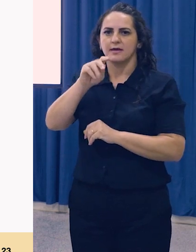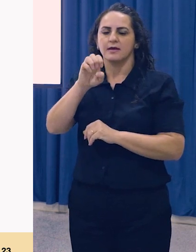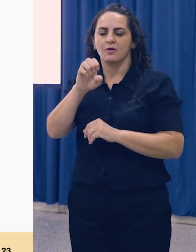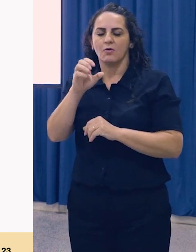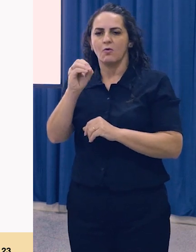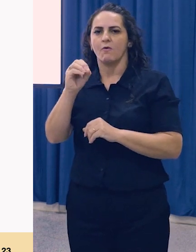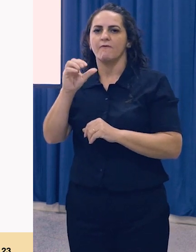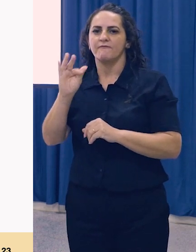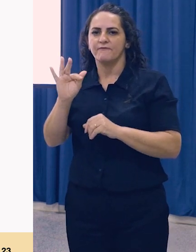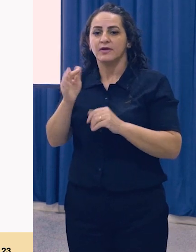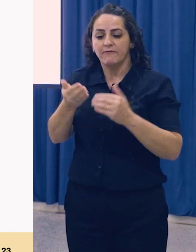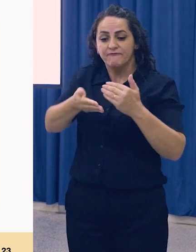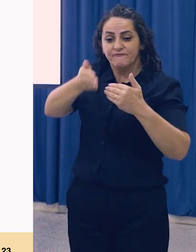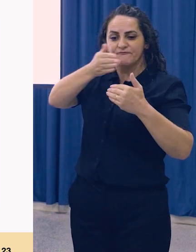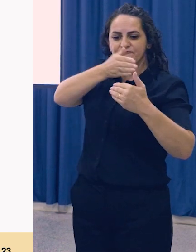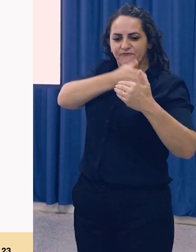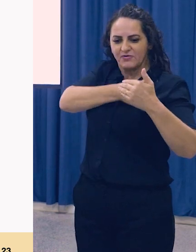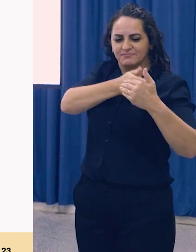dos filmes,